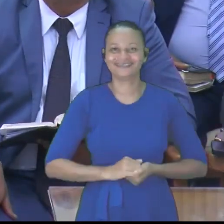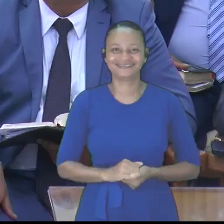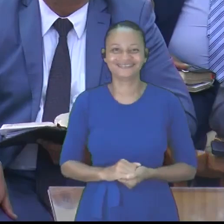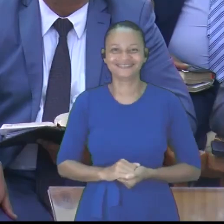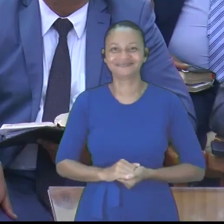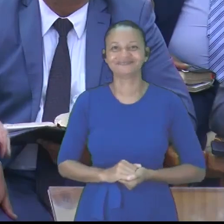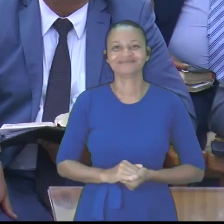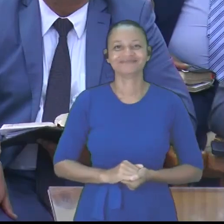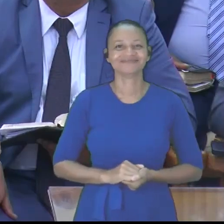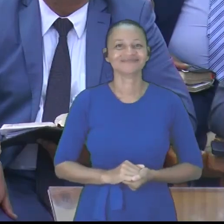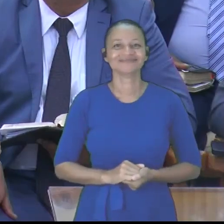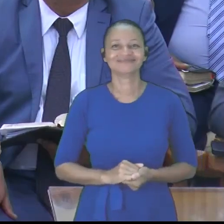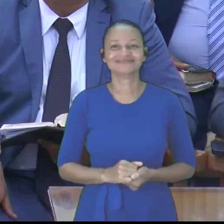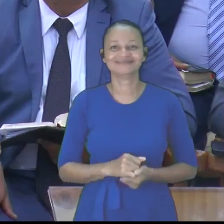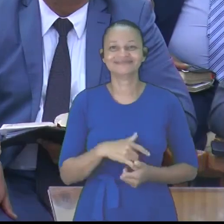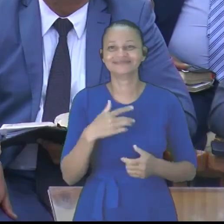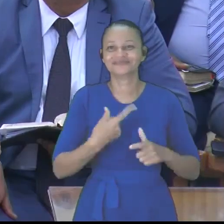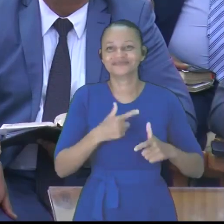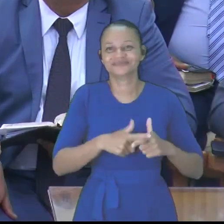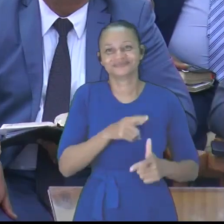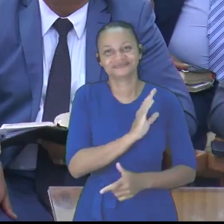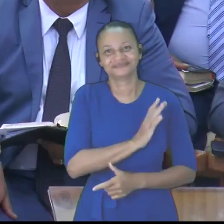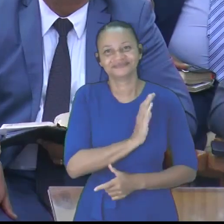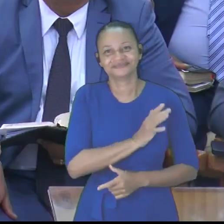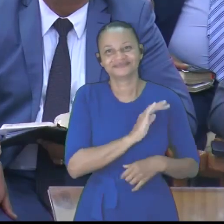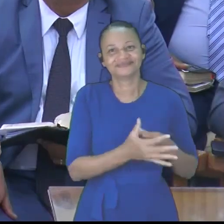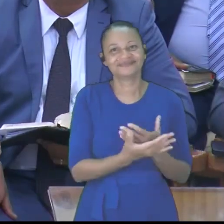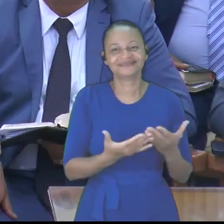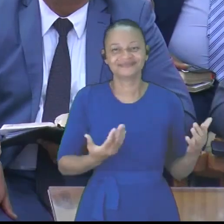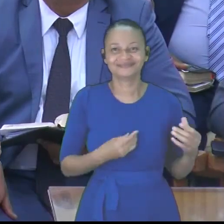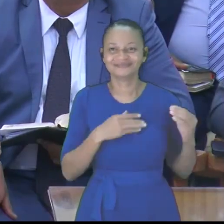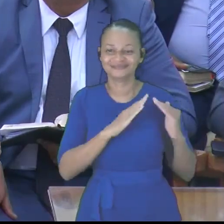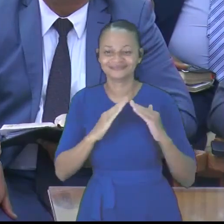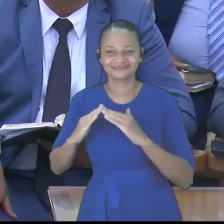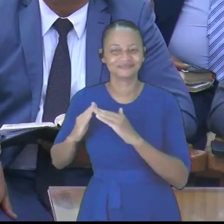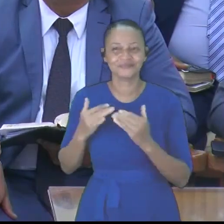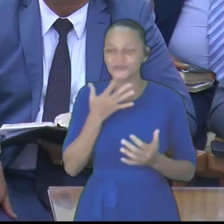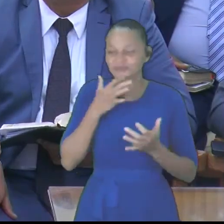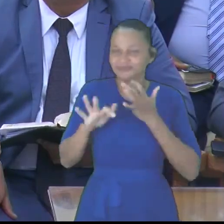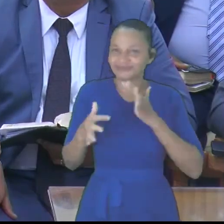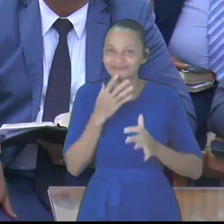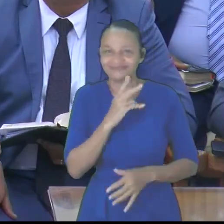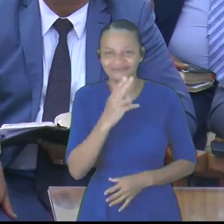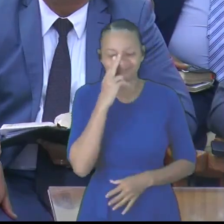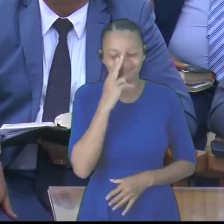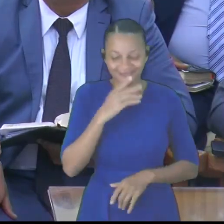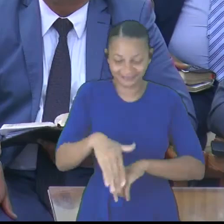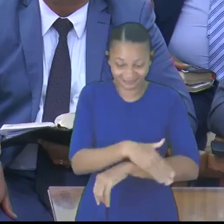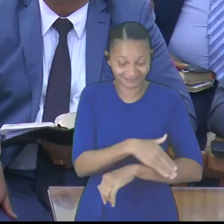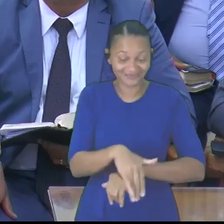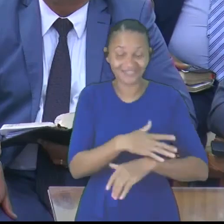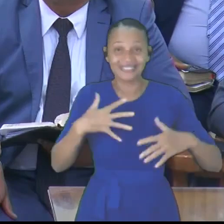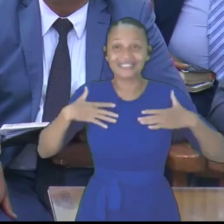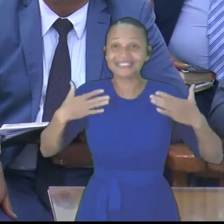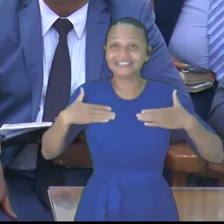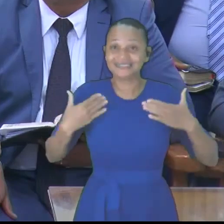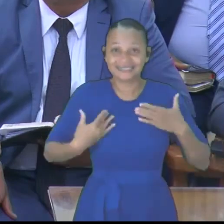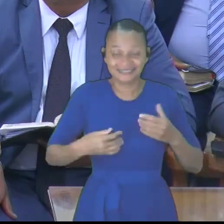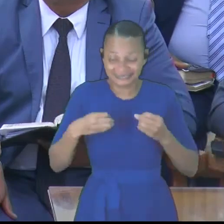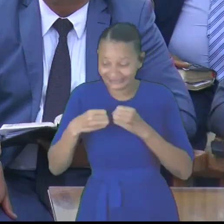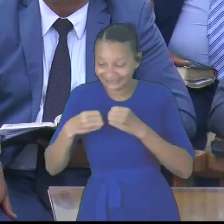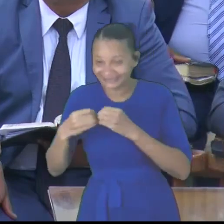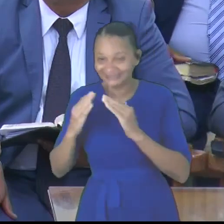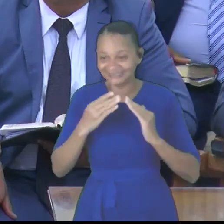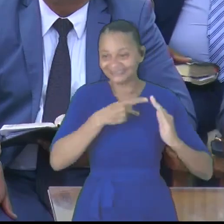ele sofria do coração. Aleluia. Vizinho da igreja, não queria saber de crente. Vizinho lá na Rua da Alegria. Vizinho da